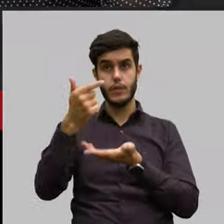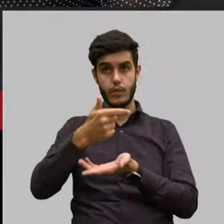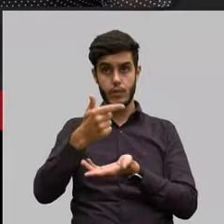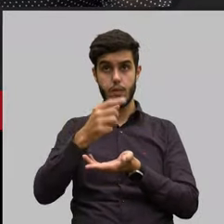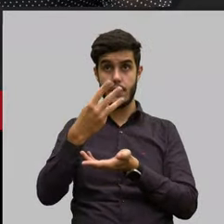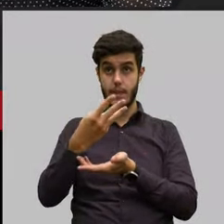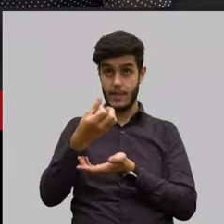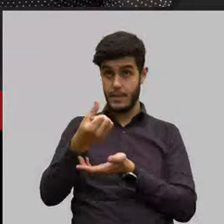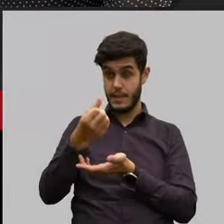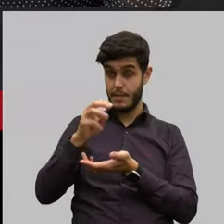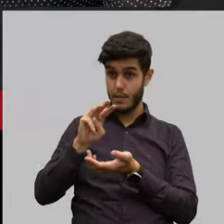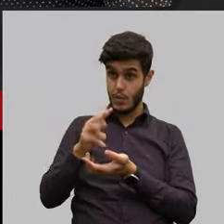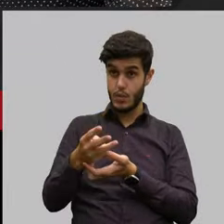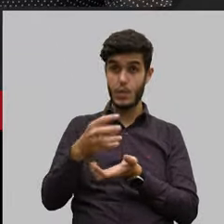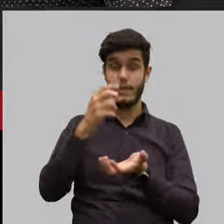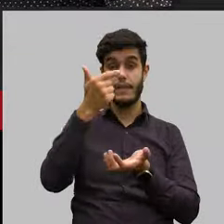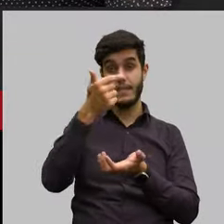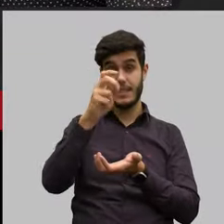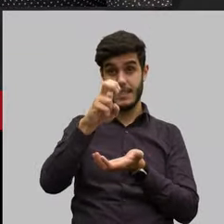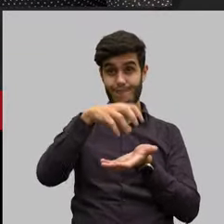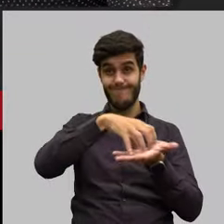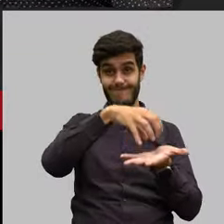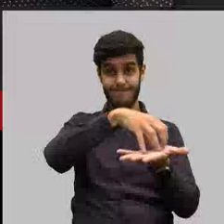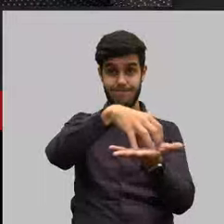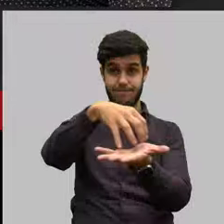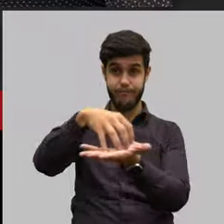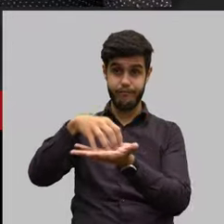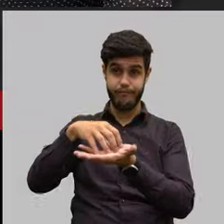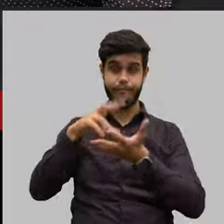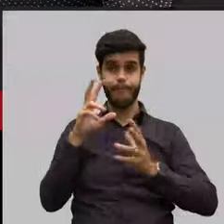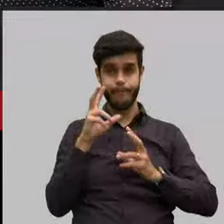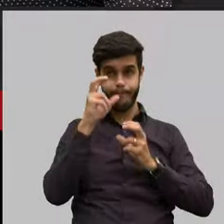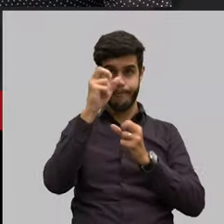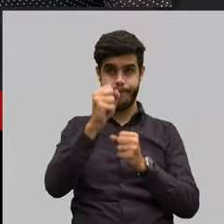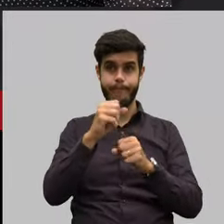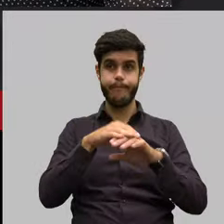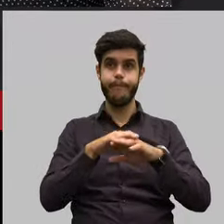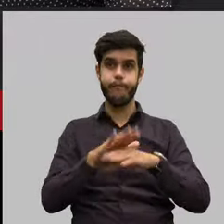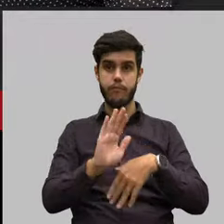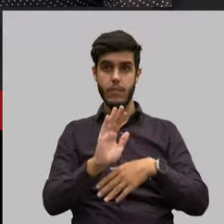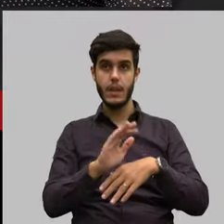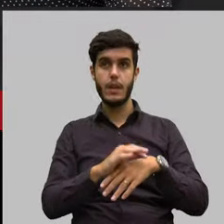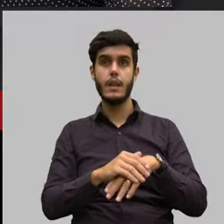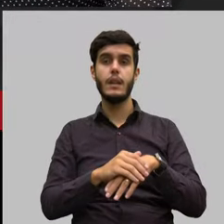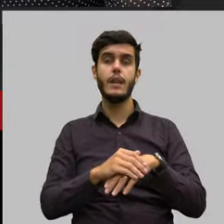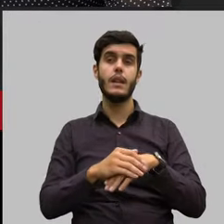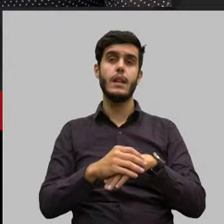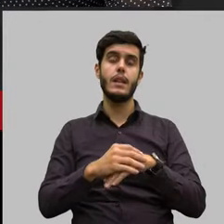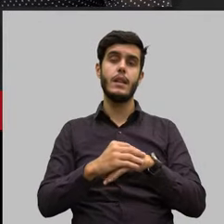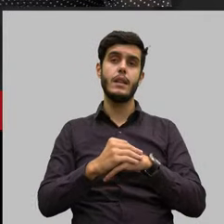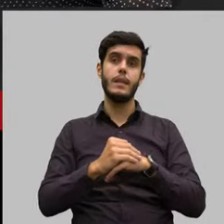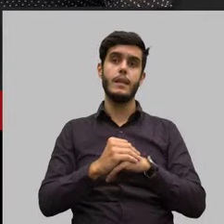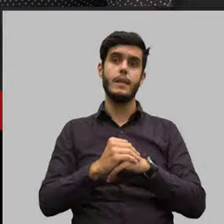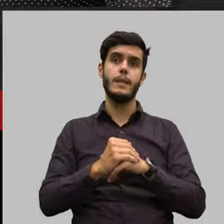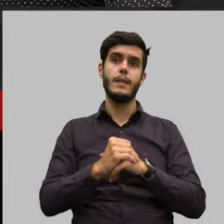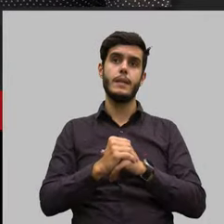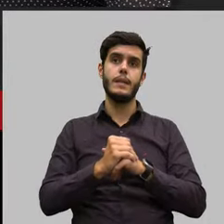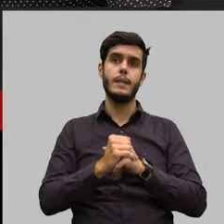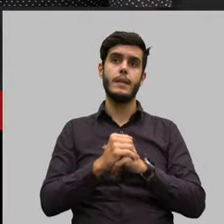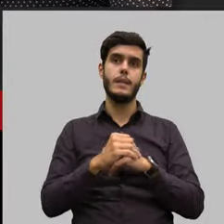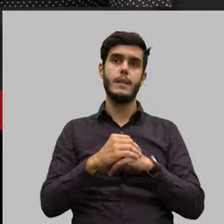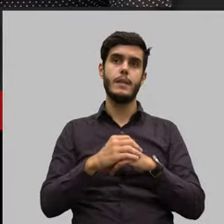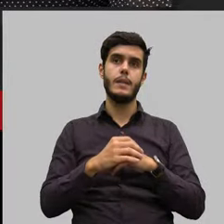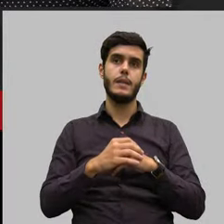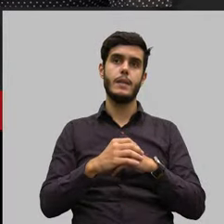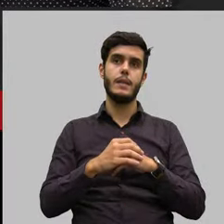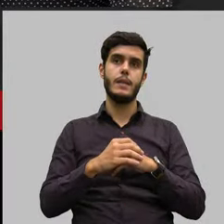para 25 municípios para fortalecimento eh para fortalecimento da eu tô